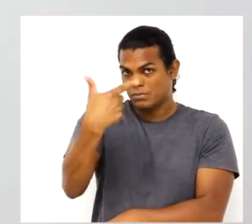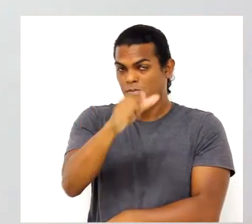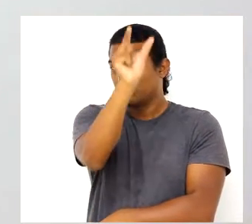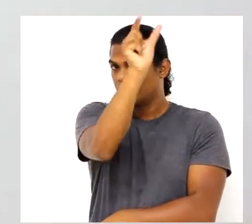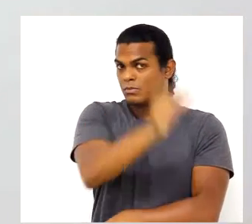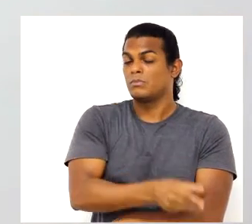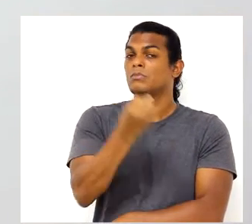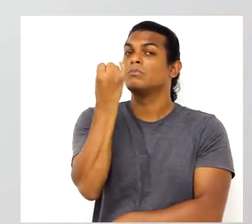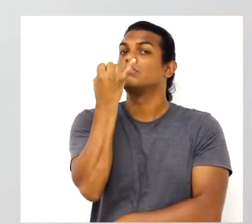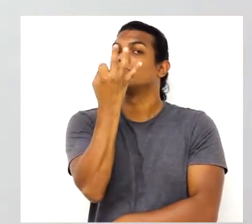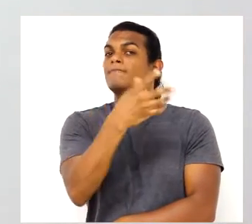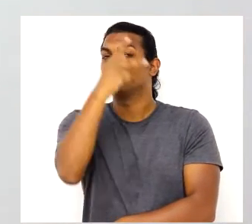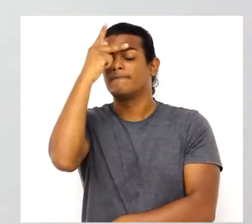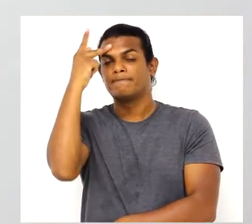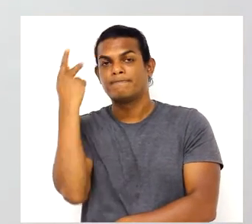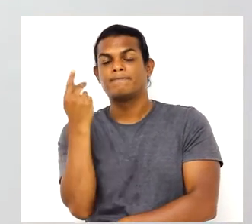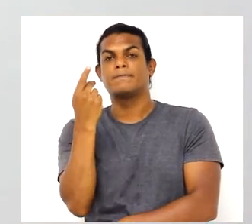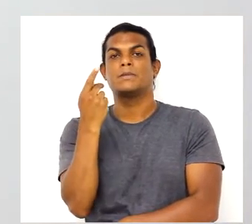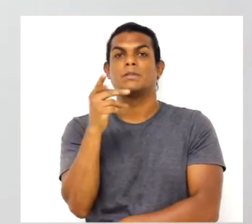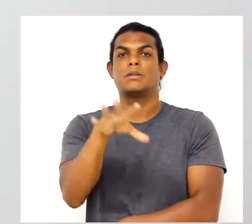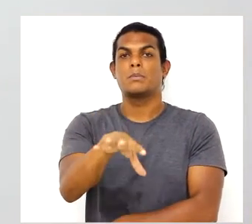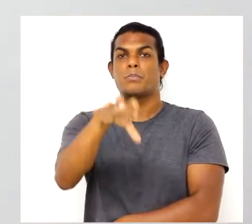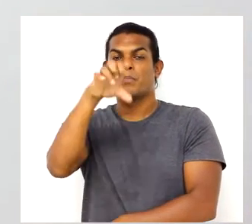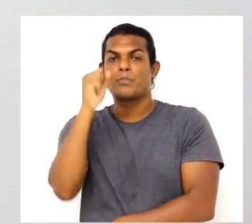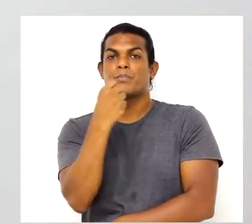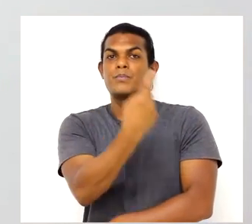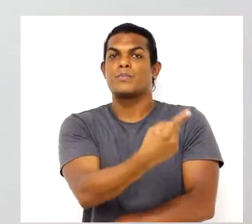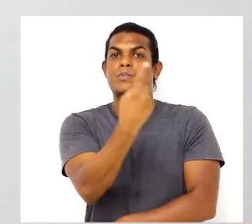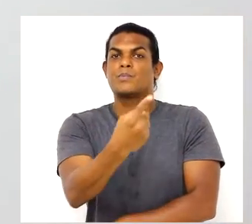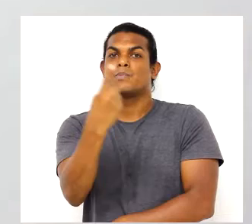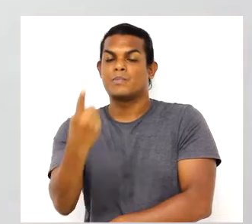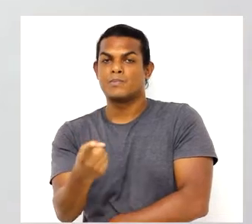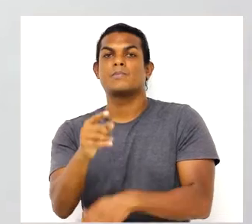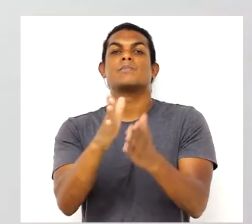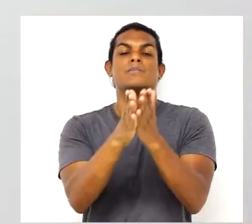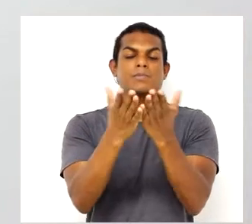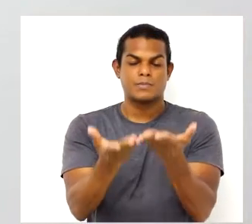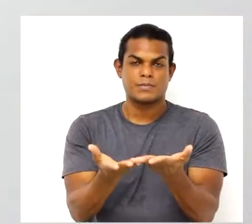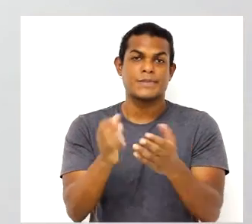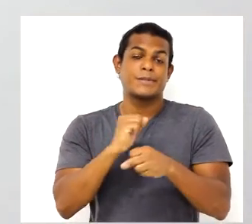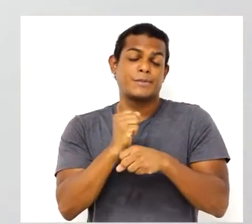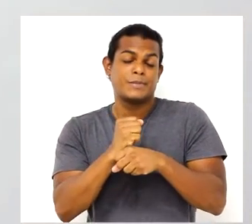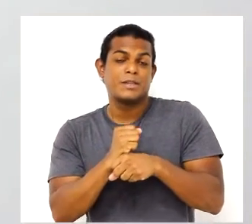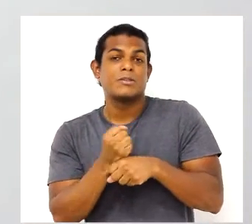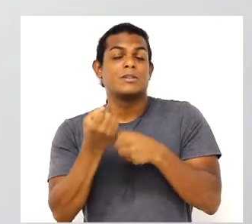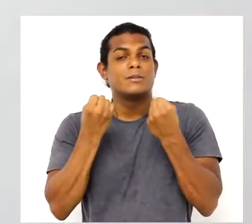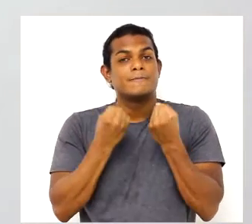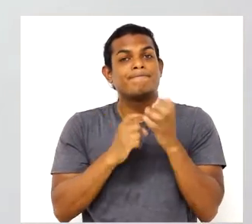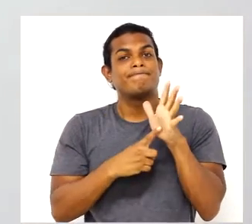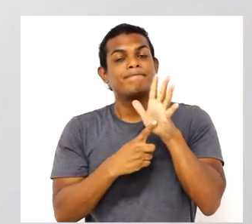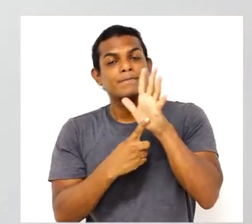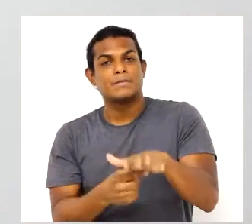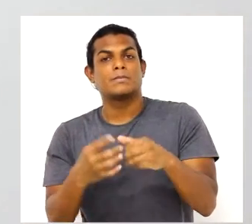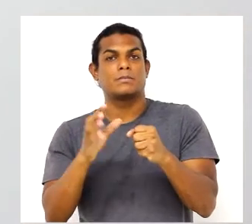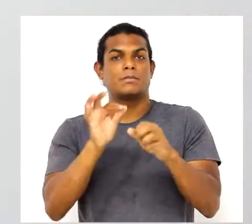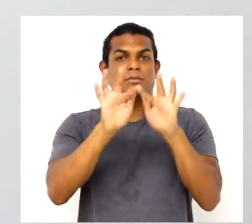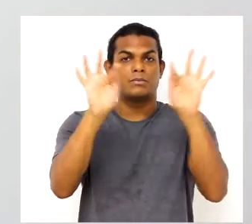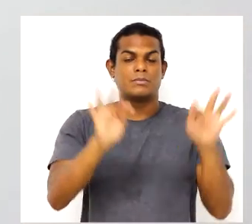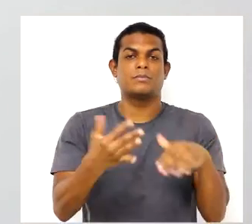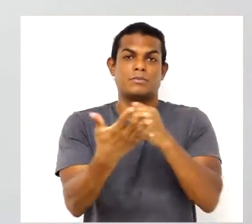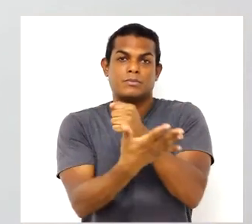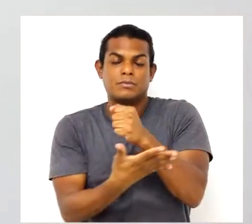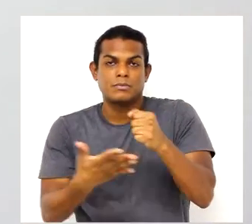pessoas retirou cada livro. Espero que eu tenha conseguido, de forma básica, esclarecer